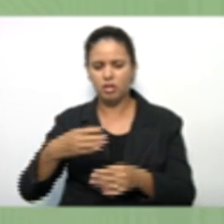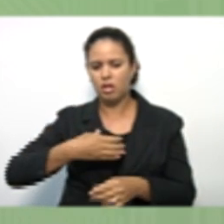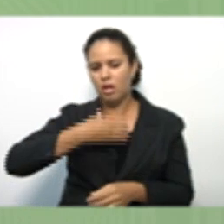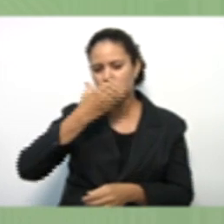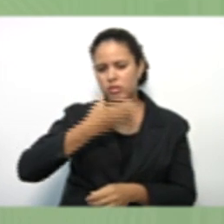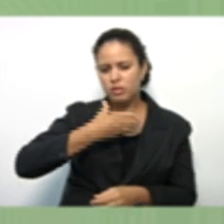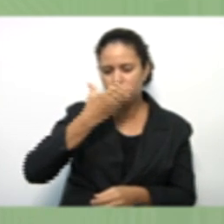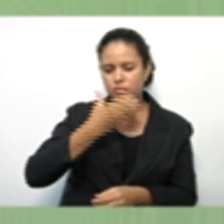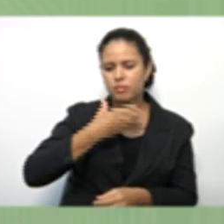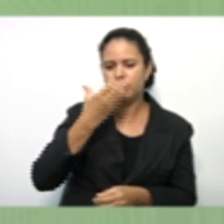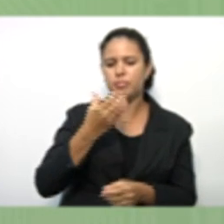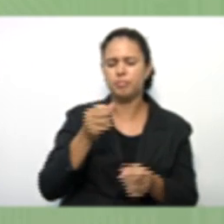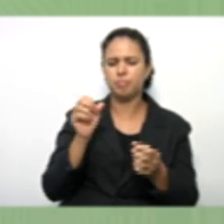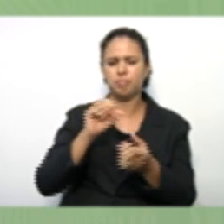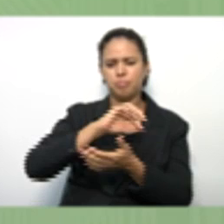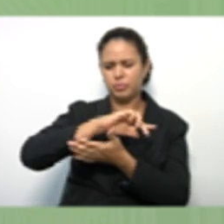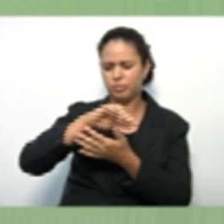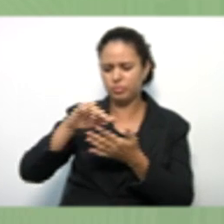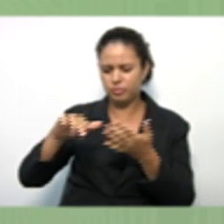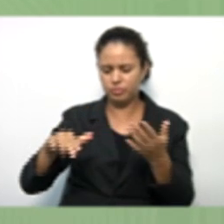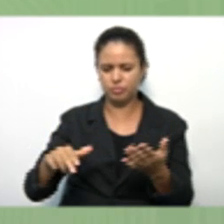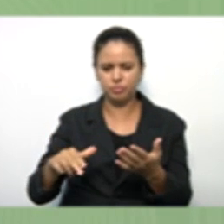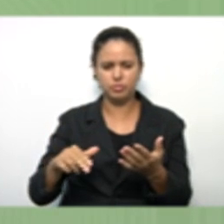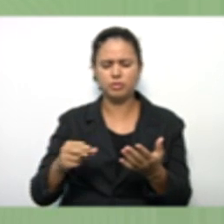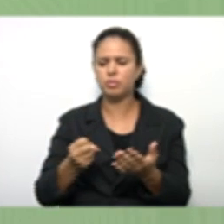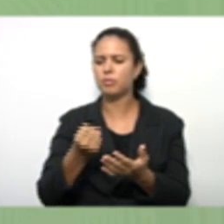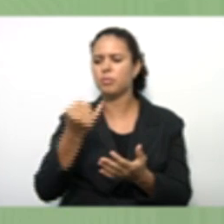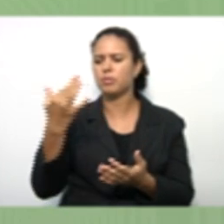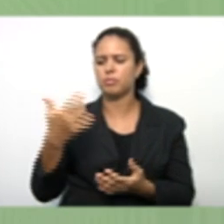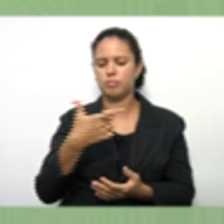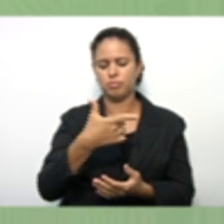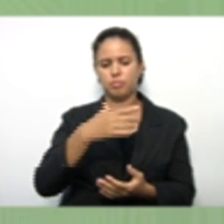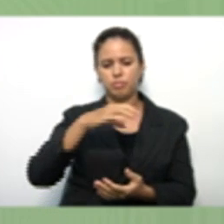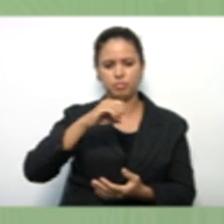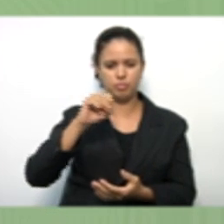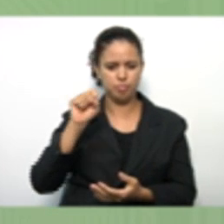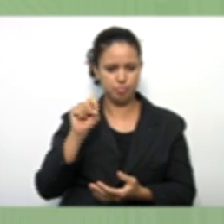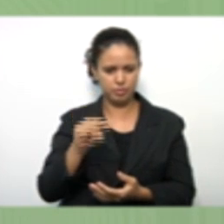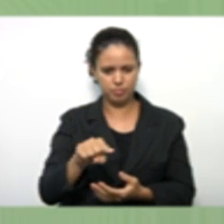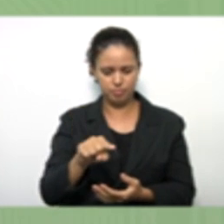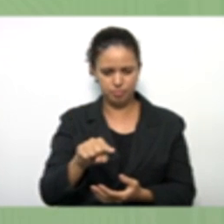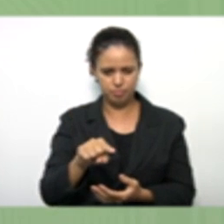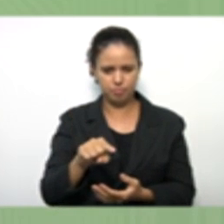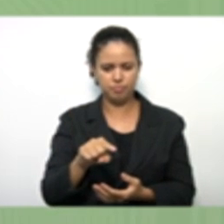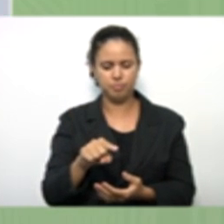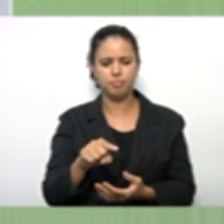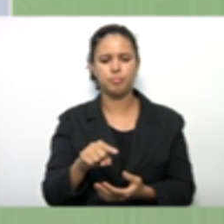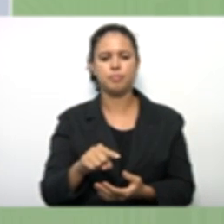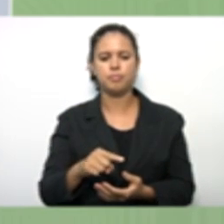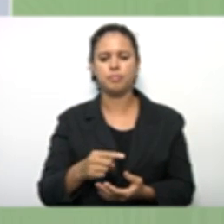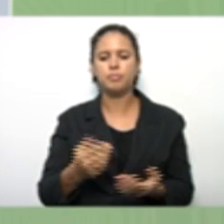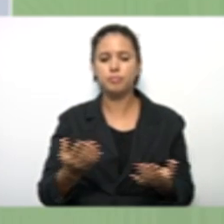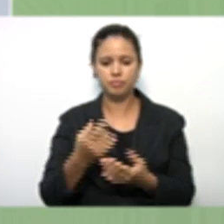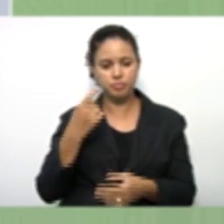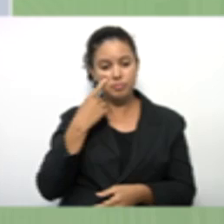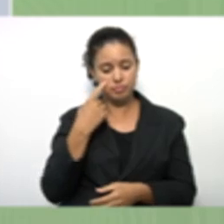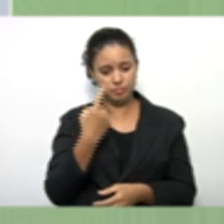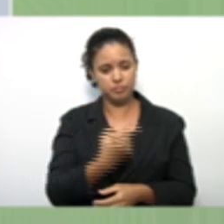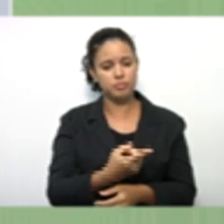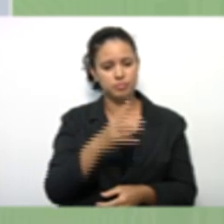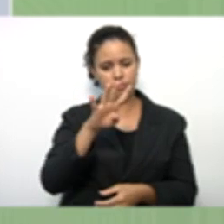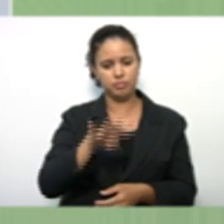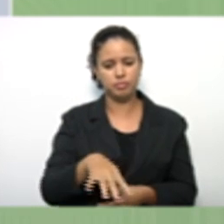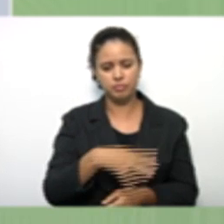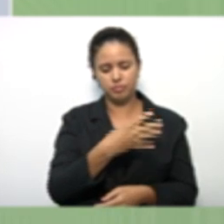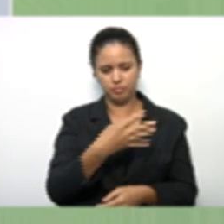de supermercado no valor de 20 mil, recebimento à vista. Vamos ver como ficou as informações